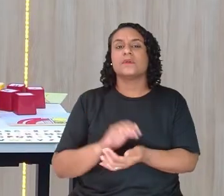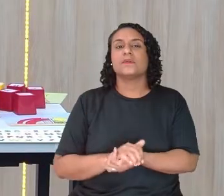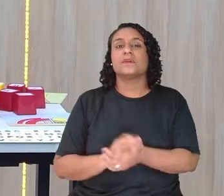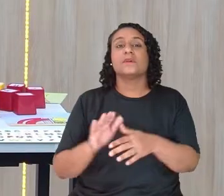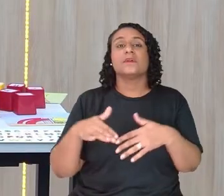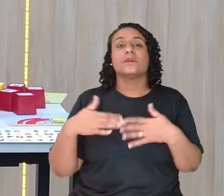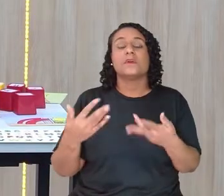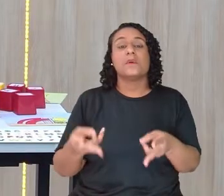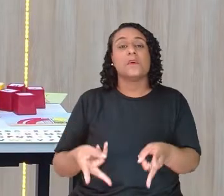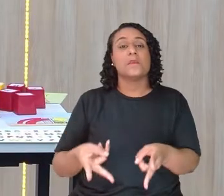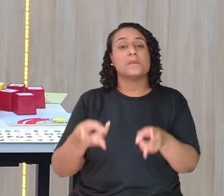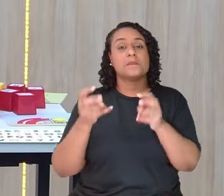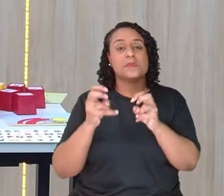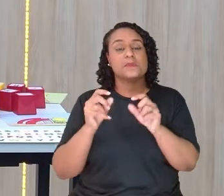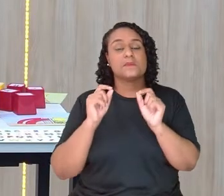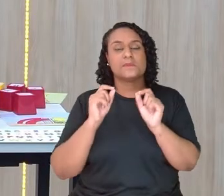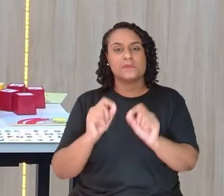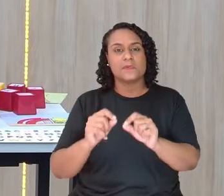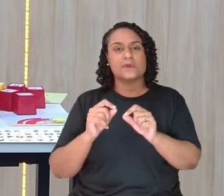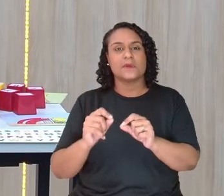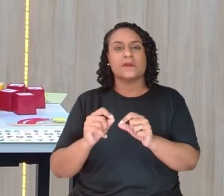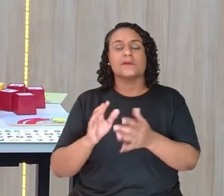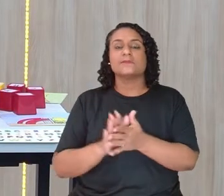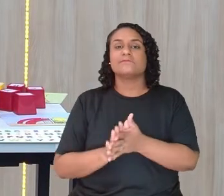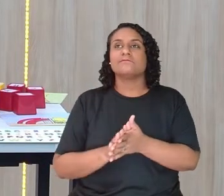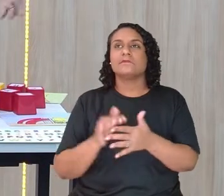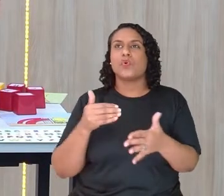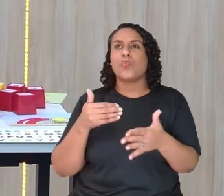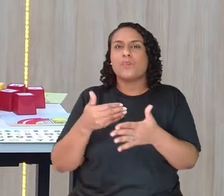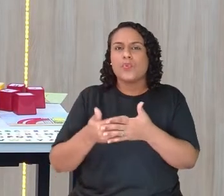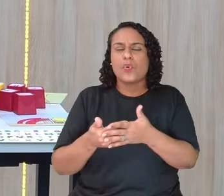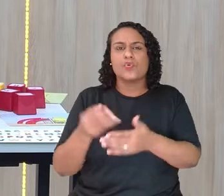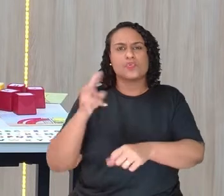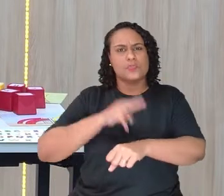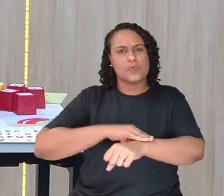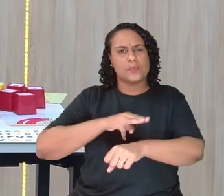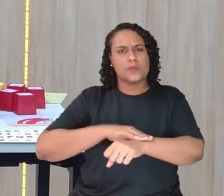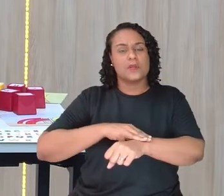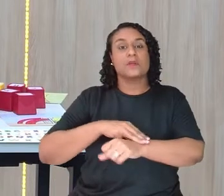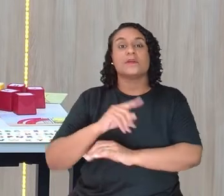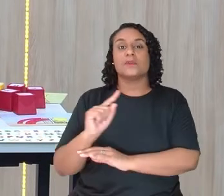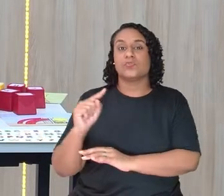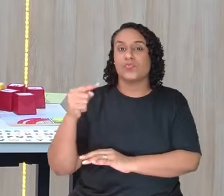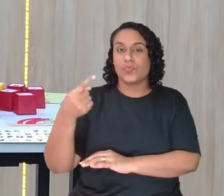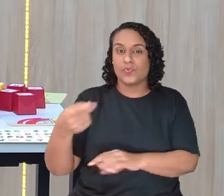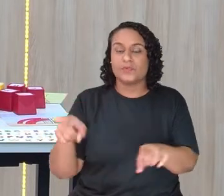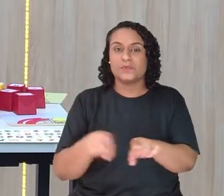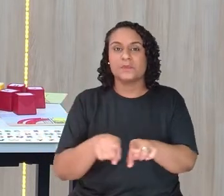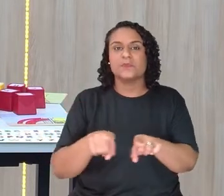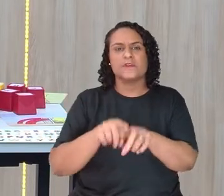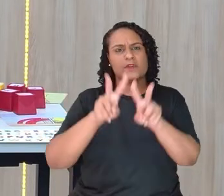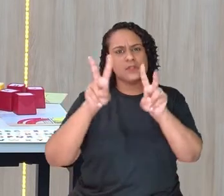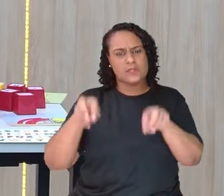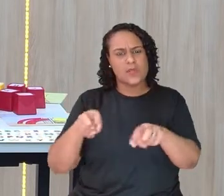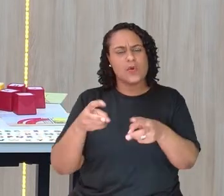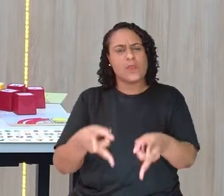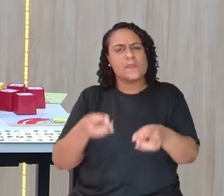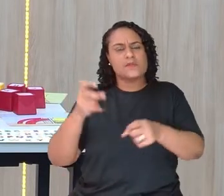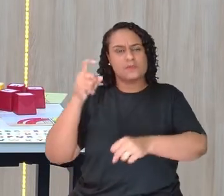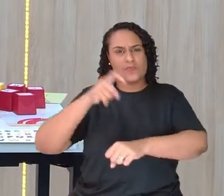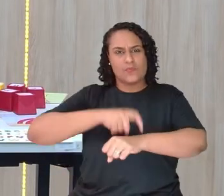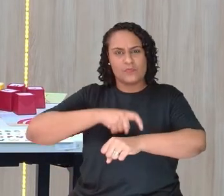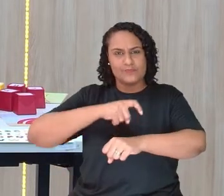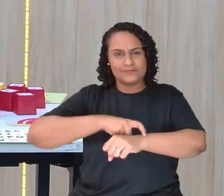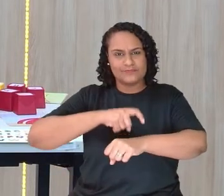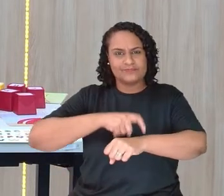Então, vamos observar no próximo momento e no outro, que vamos estar abordando sobre essa orientação